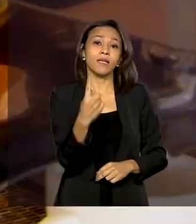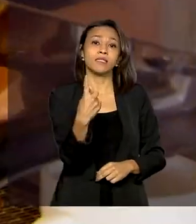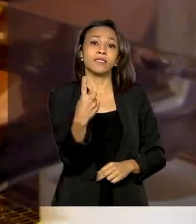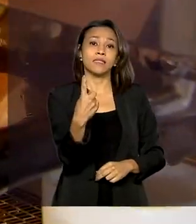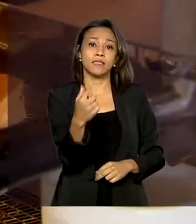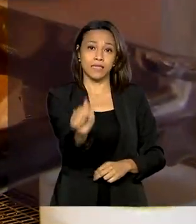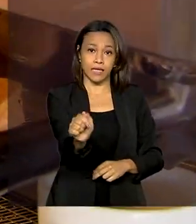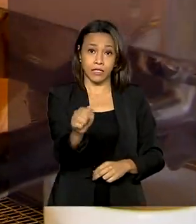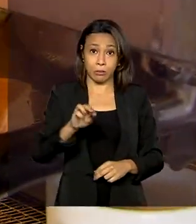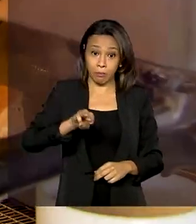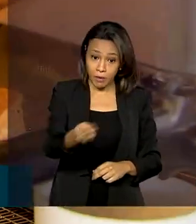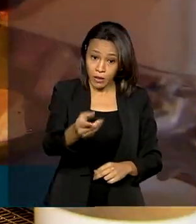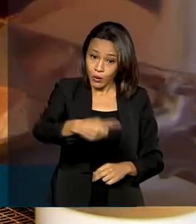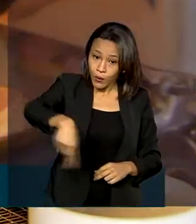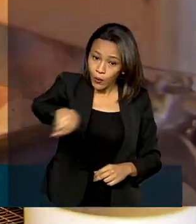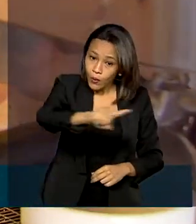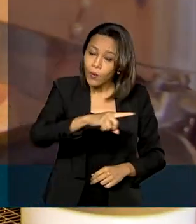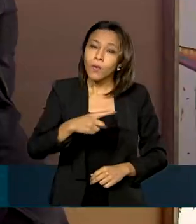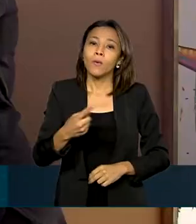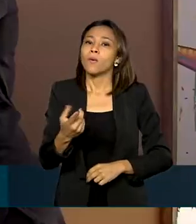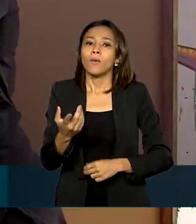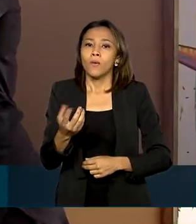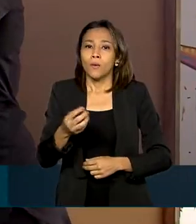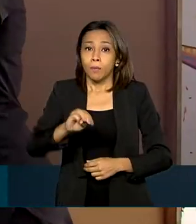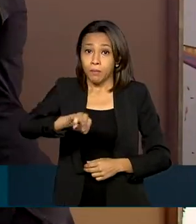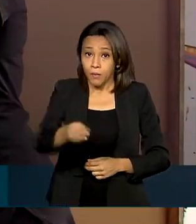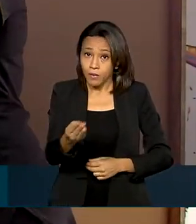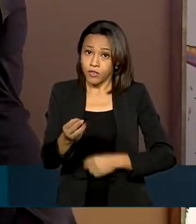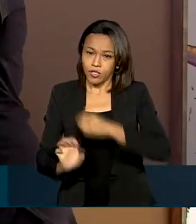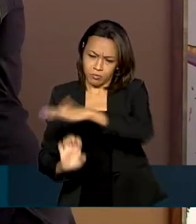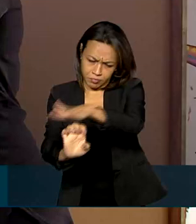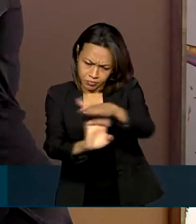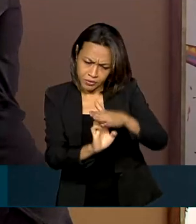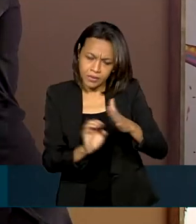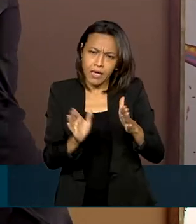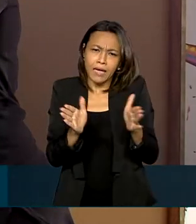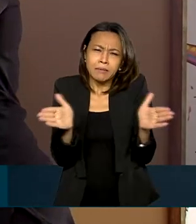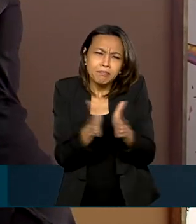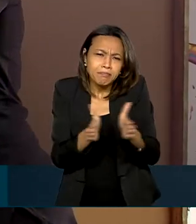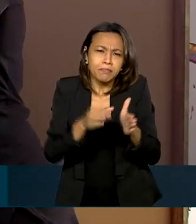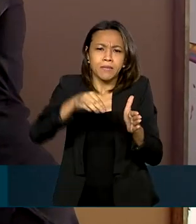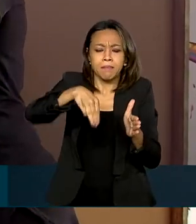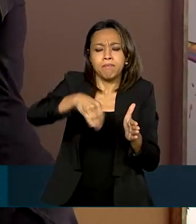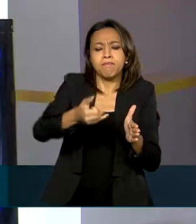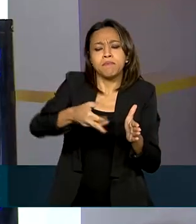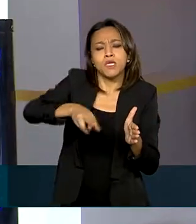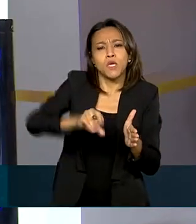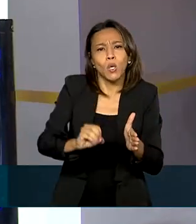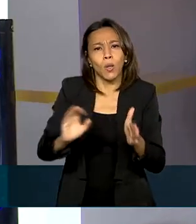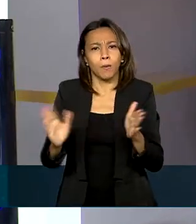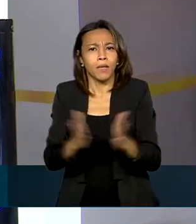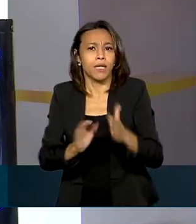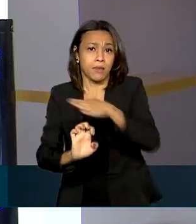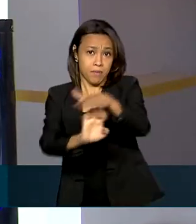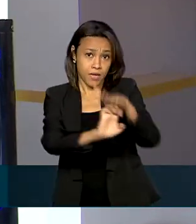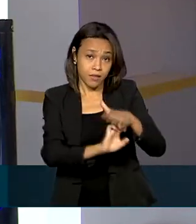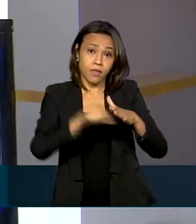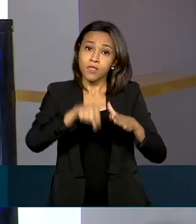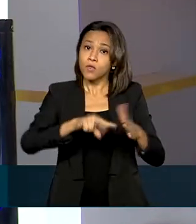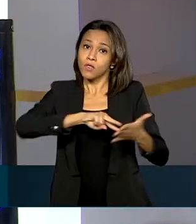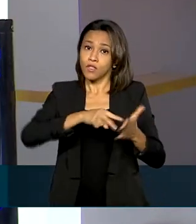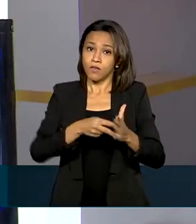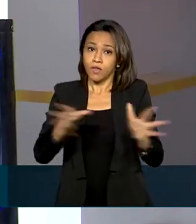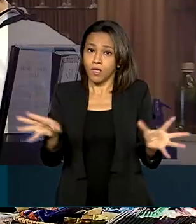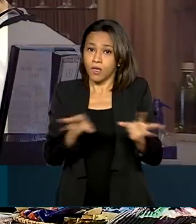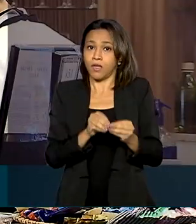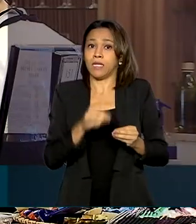milhões de pequenos negócios em diversos setores. As micro e pequenas empresas compõem quase 30% do